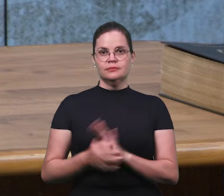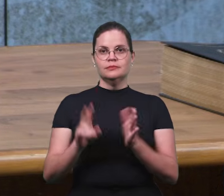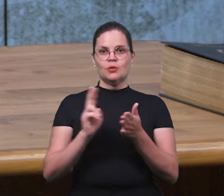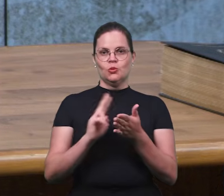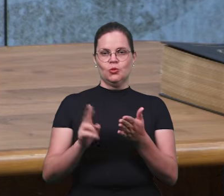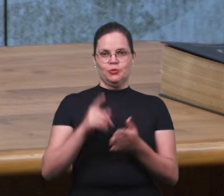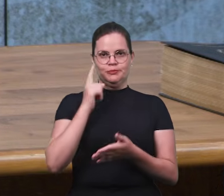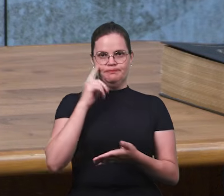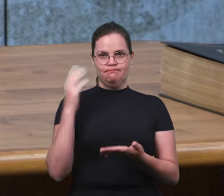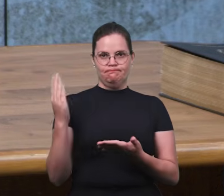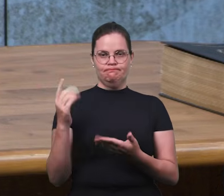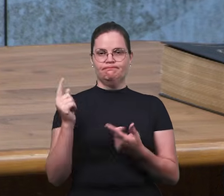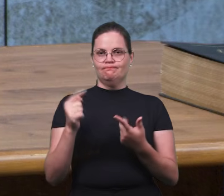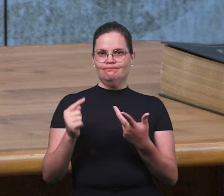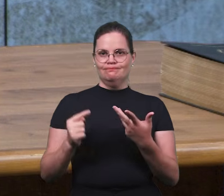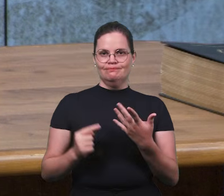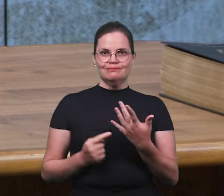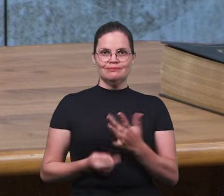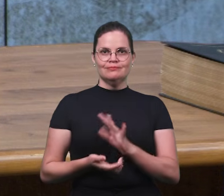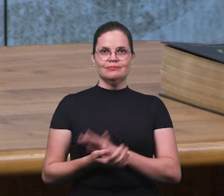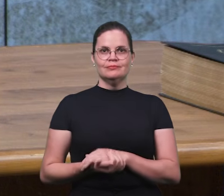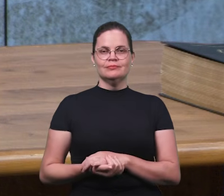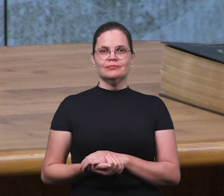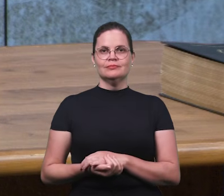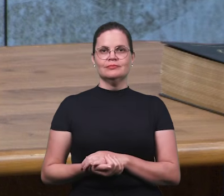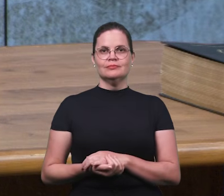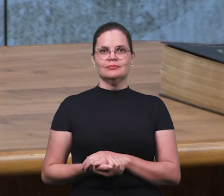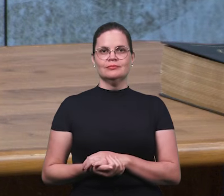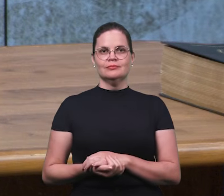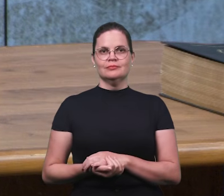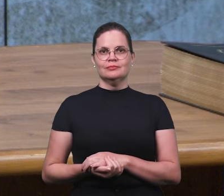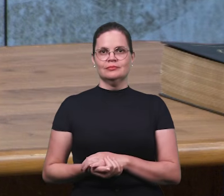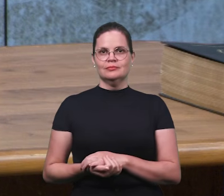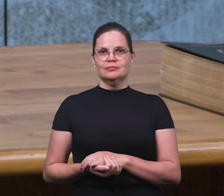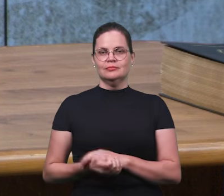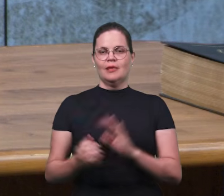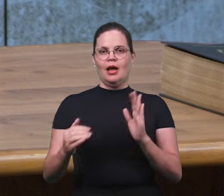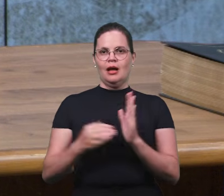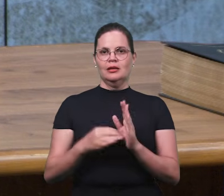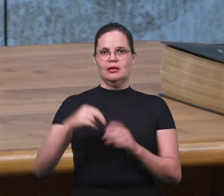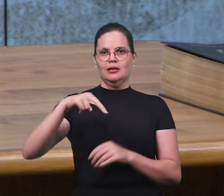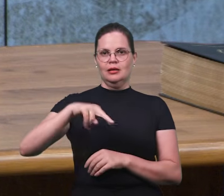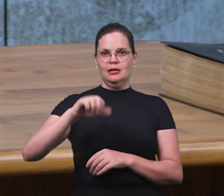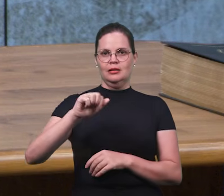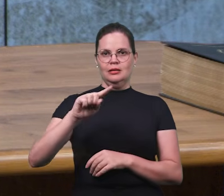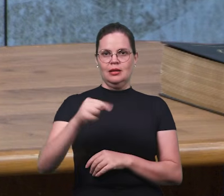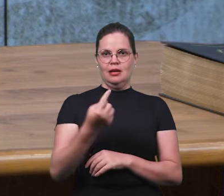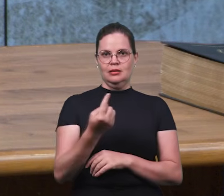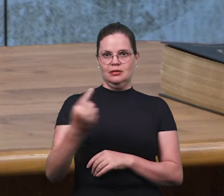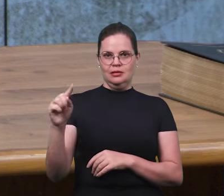e Binuí, Simei, e Selemias, e Natã, e